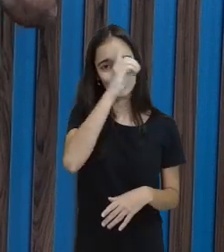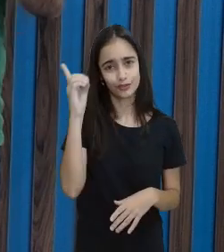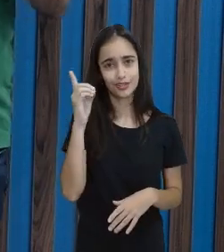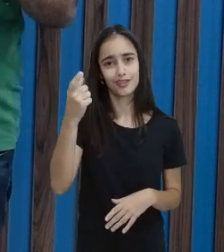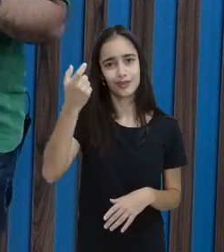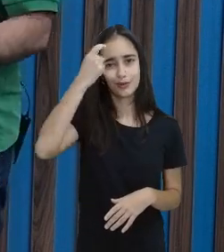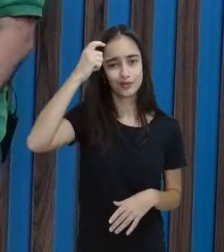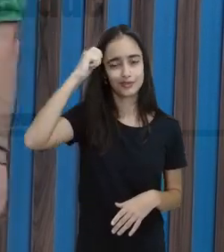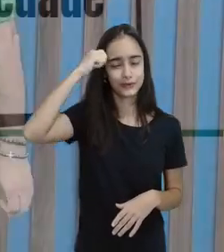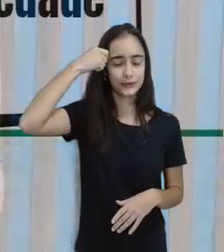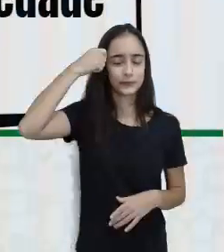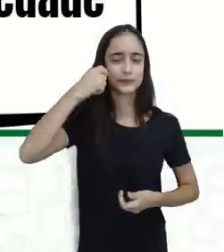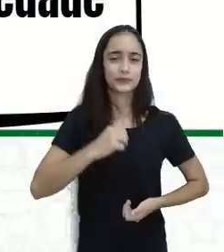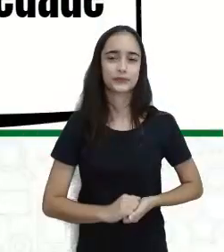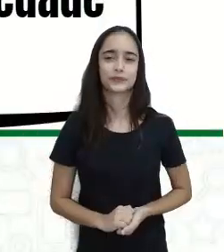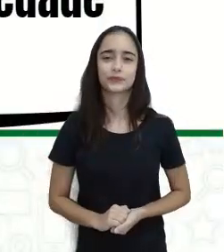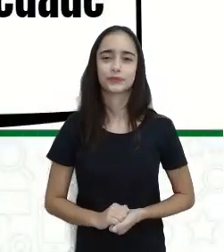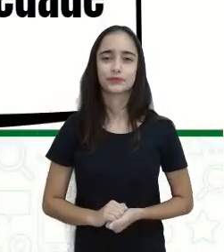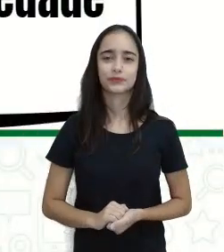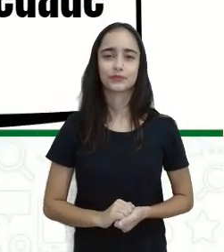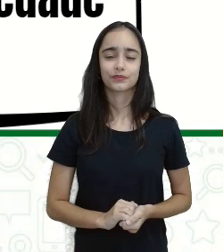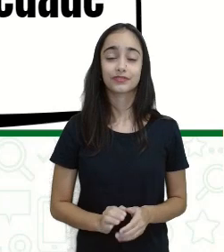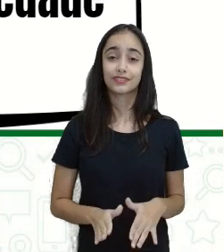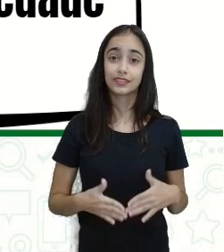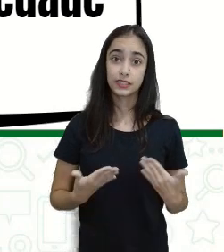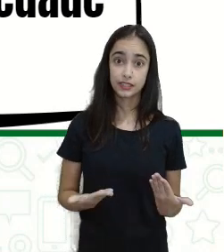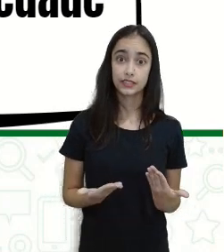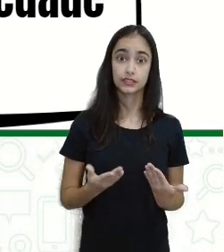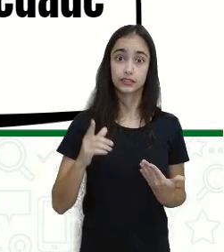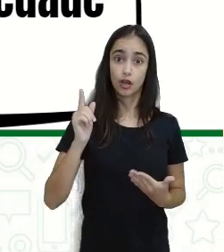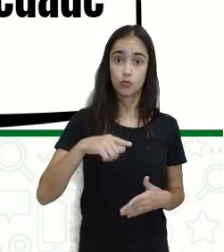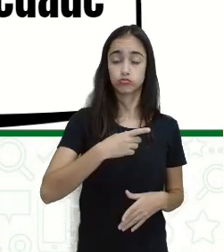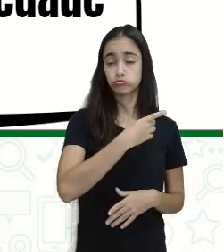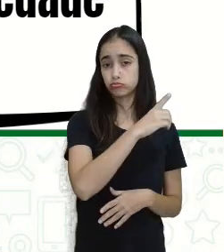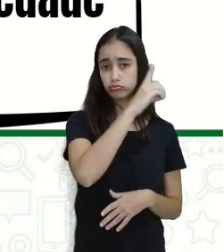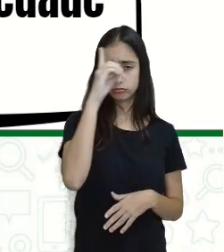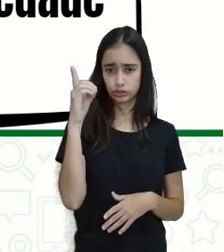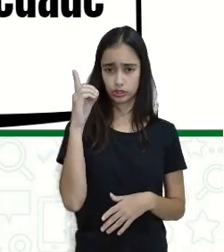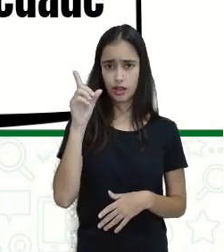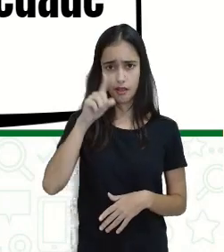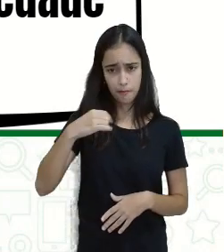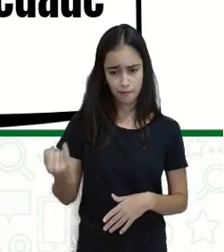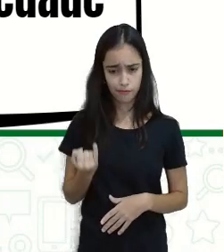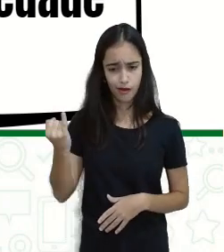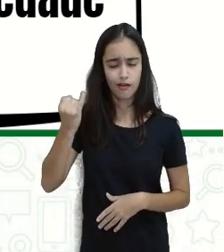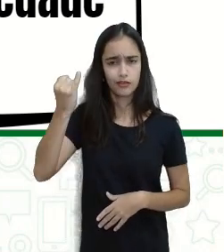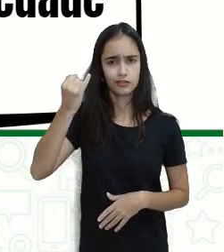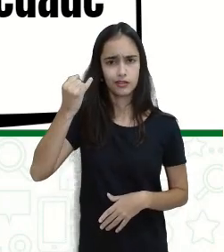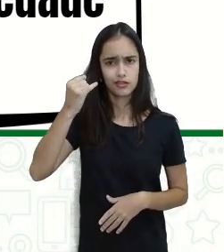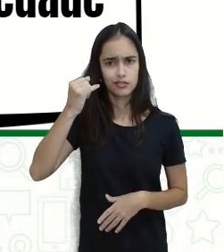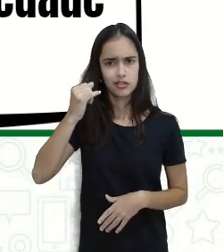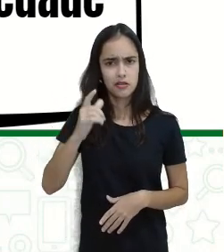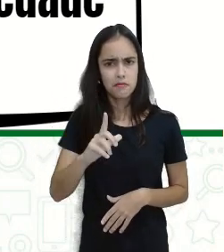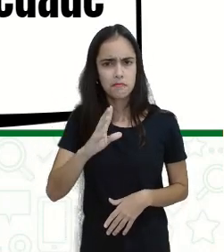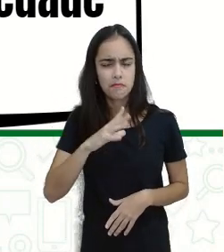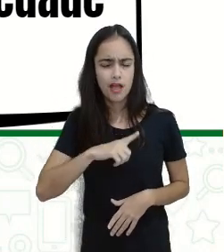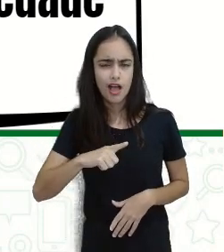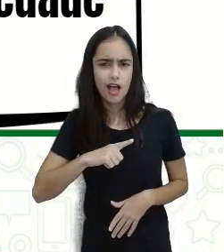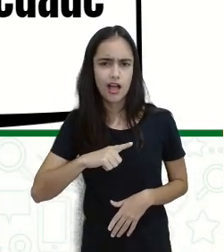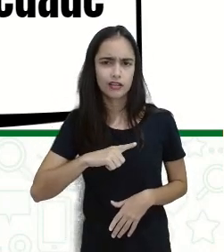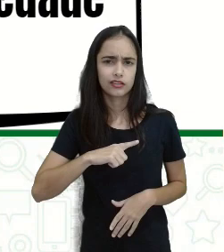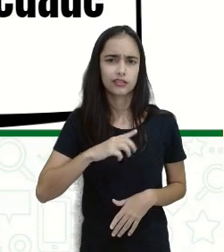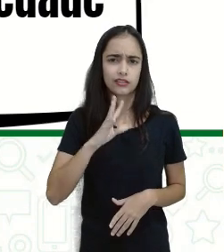né? Então, o Dia da Consciência Negra é considerado importante no reconhecimento dos descendentes africanos e